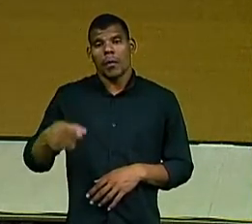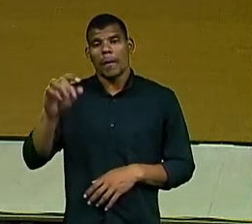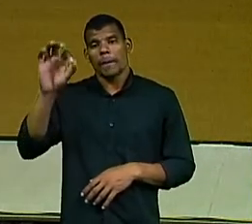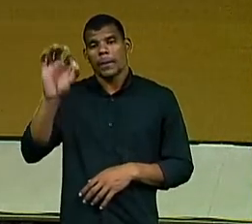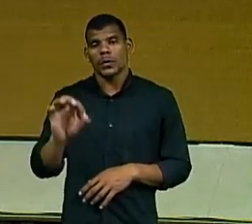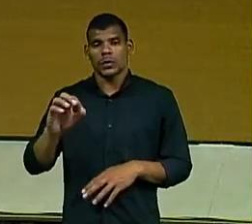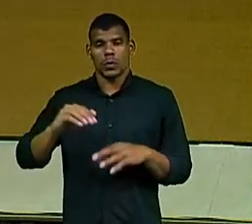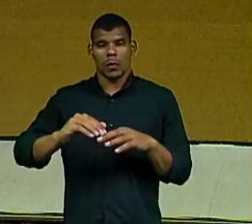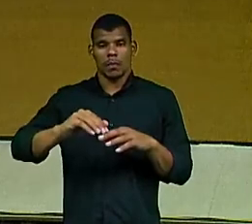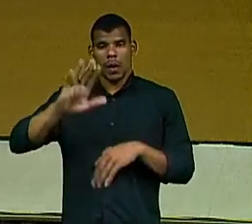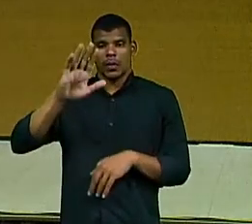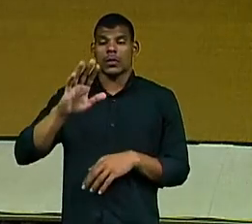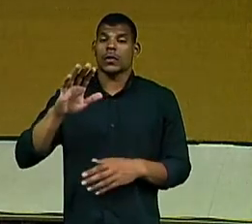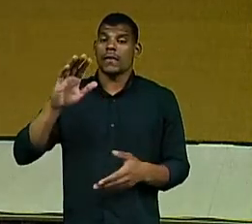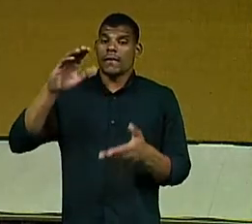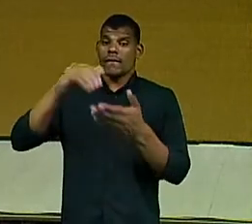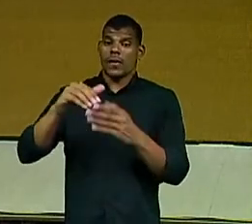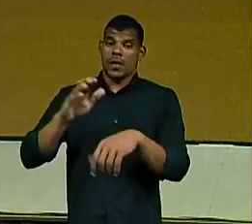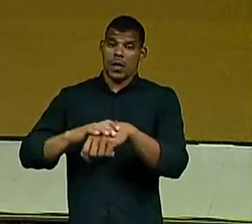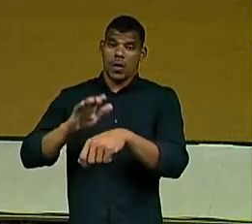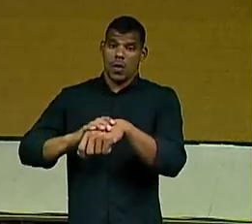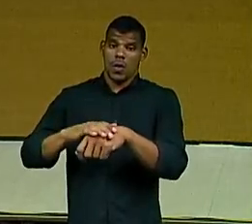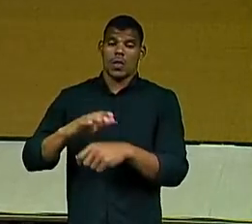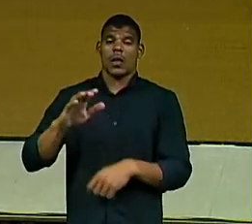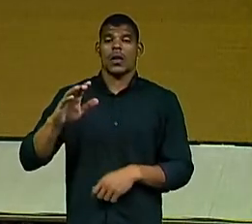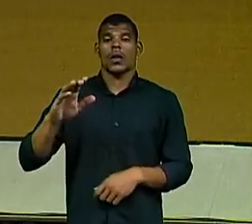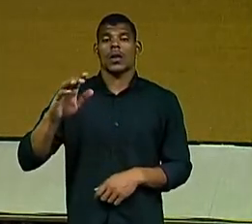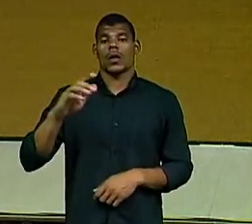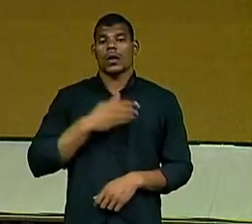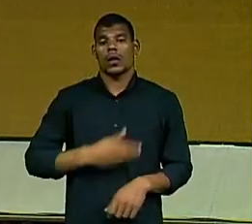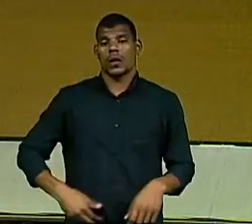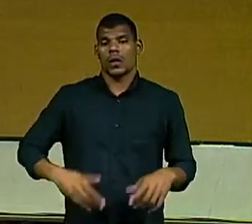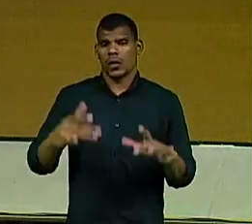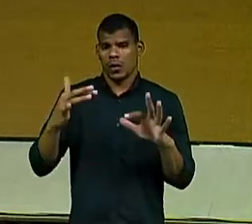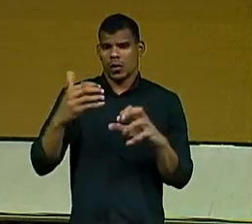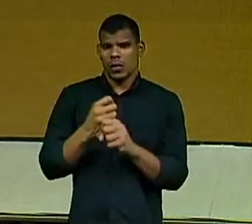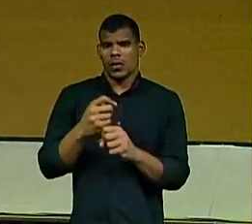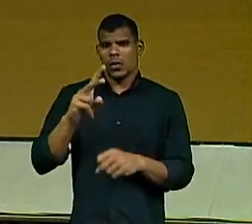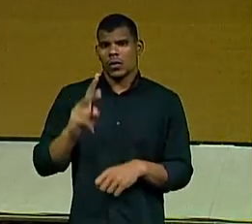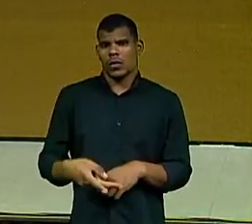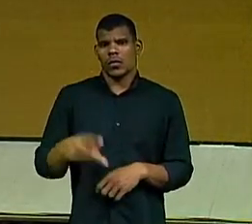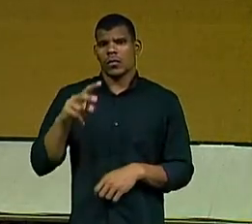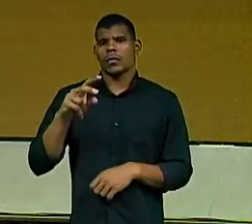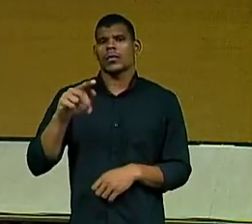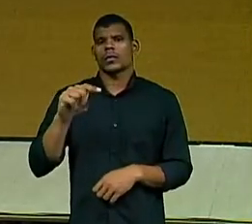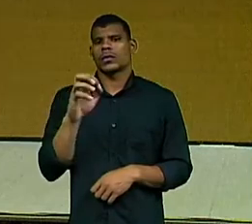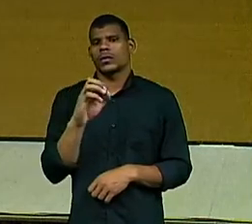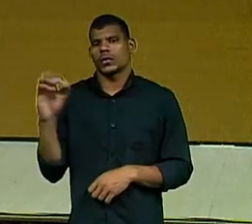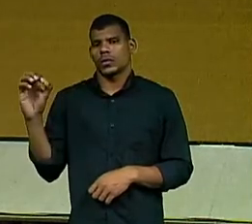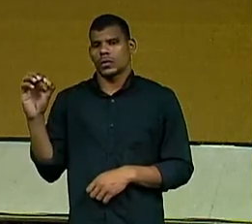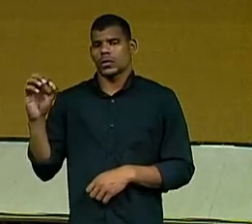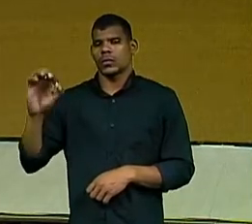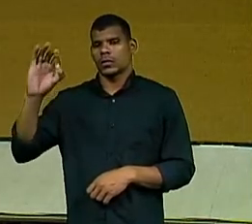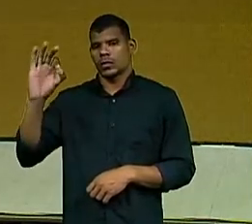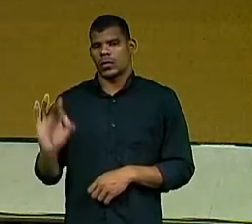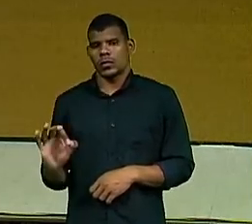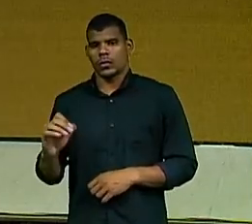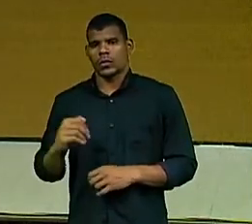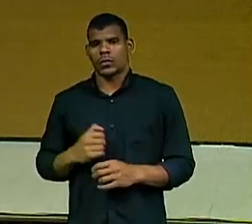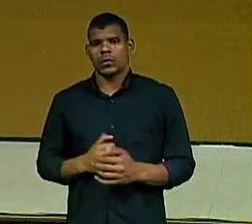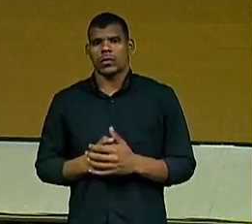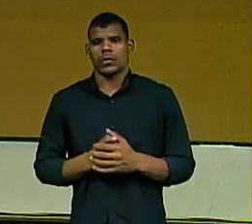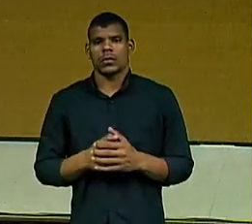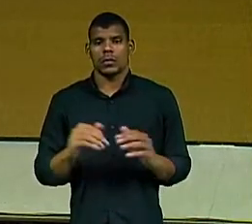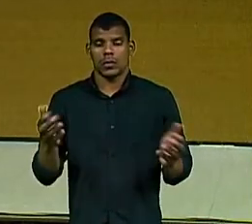cento no final do governo dele a inflação tava mais de 2.700 vocês sabem encontrar a inflação